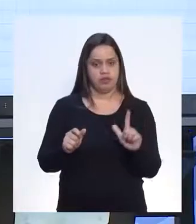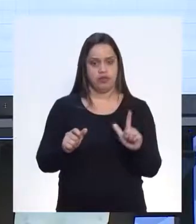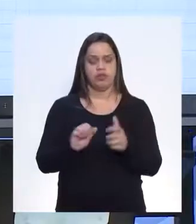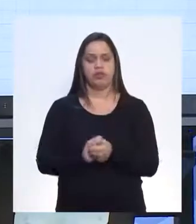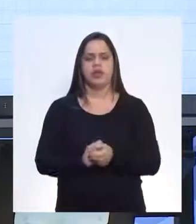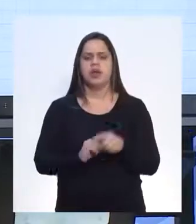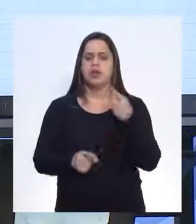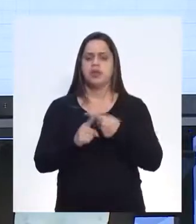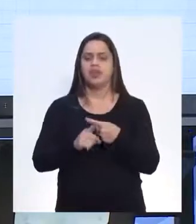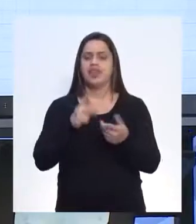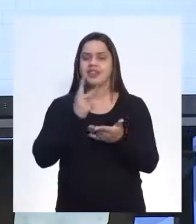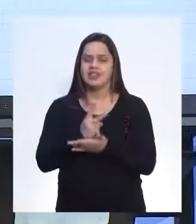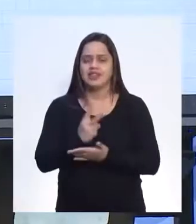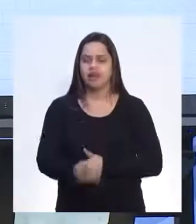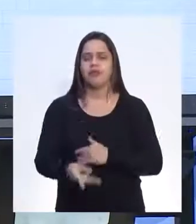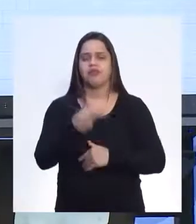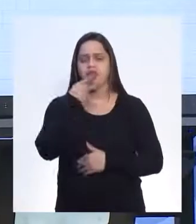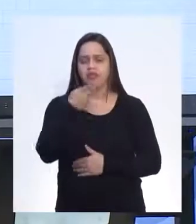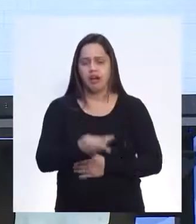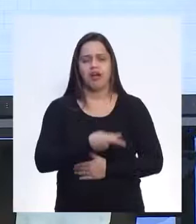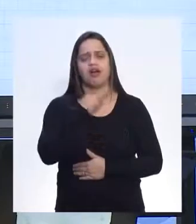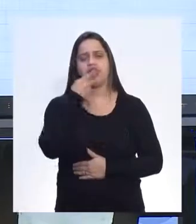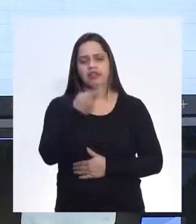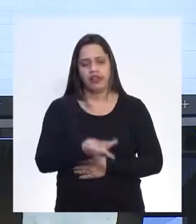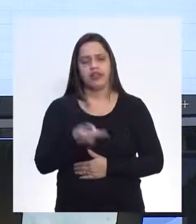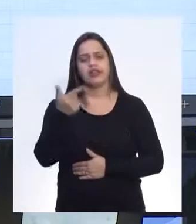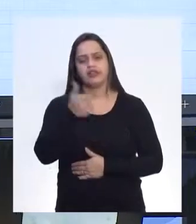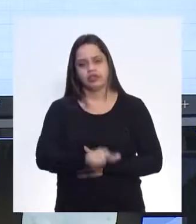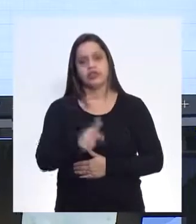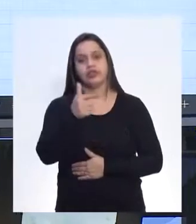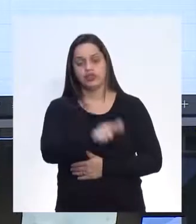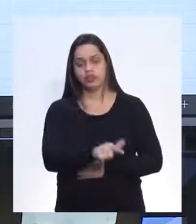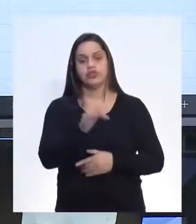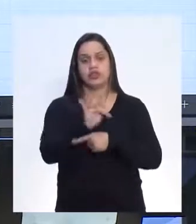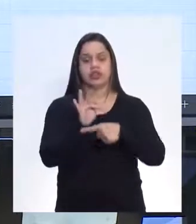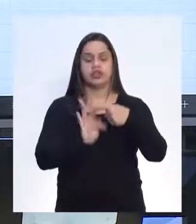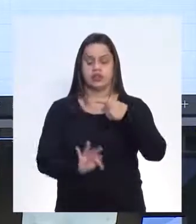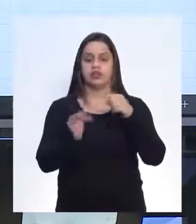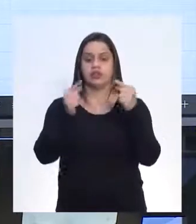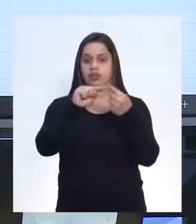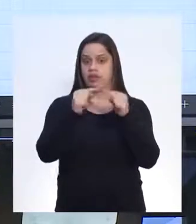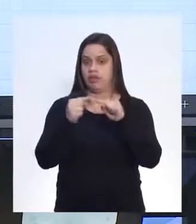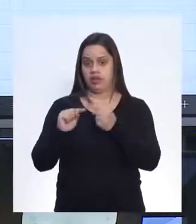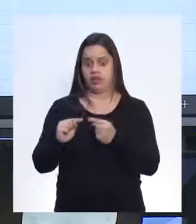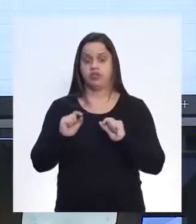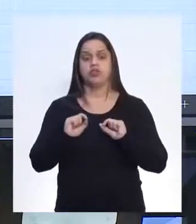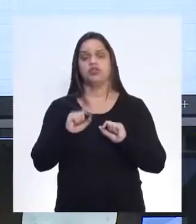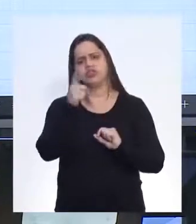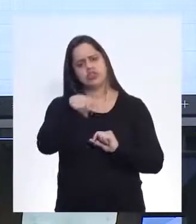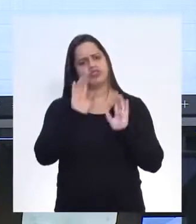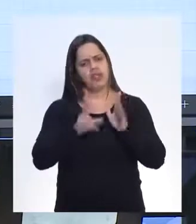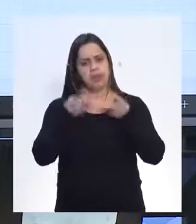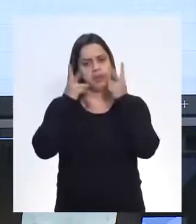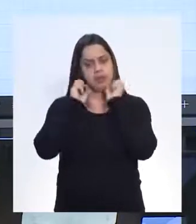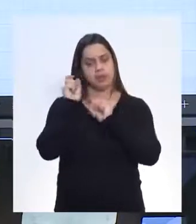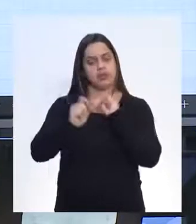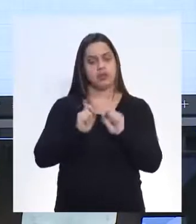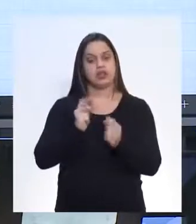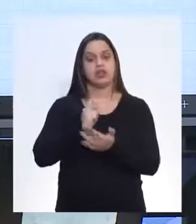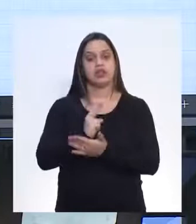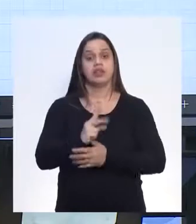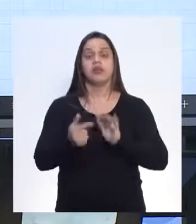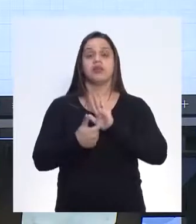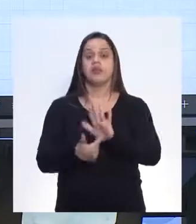gente insiste nessa questão das frações equivalentes? A gente já deve ter percebido que a gente sempre trabalha a